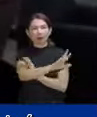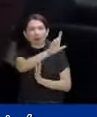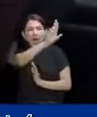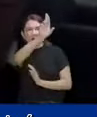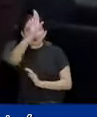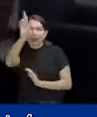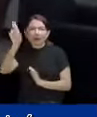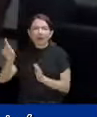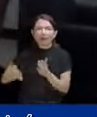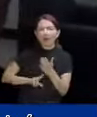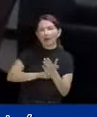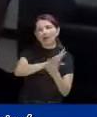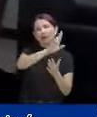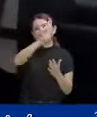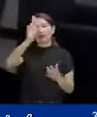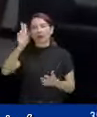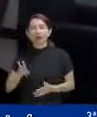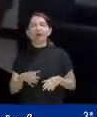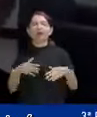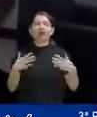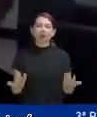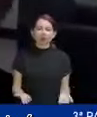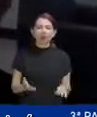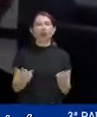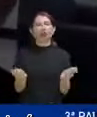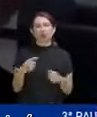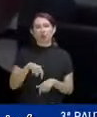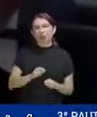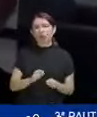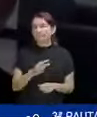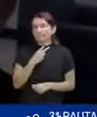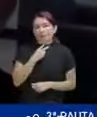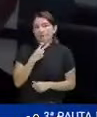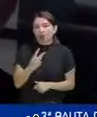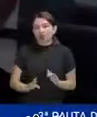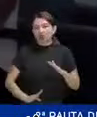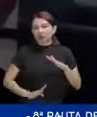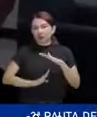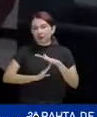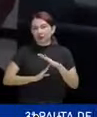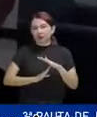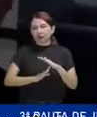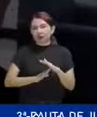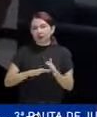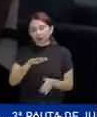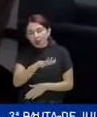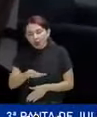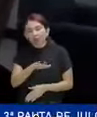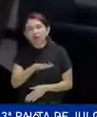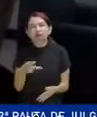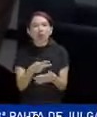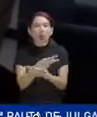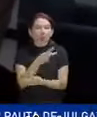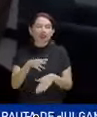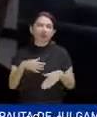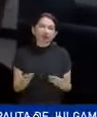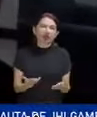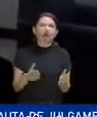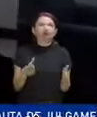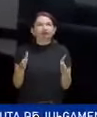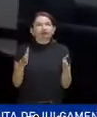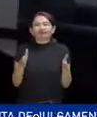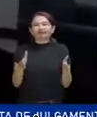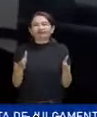diversidade ela causa tamanha que não se pode criar limites em determinadas circunstâncias, limitar